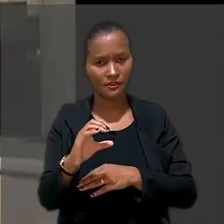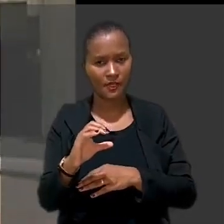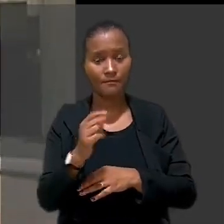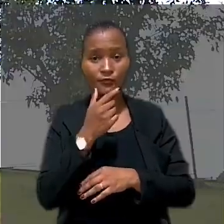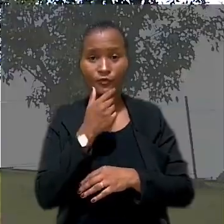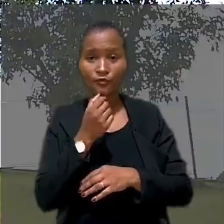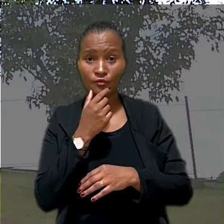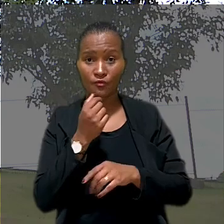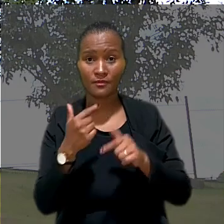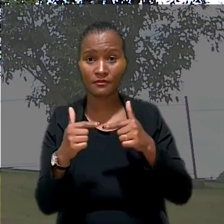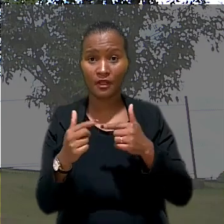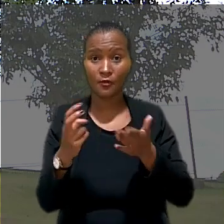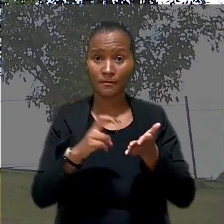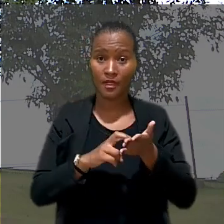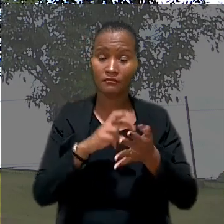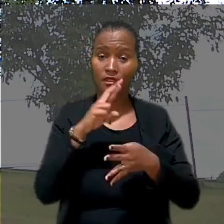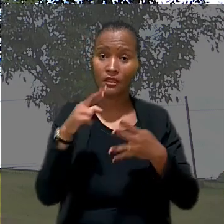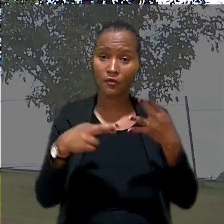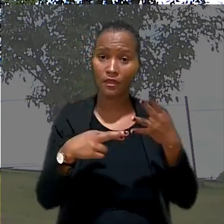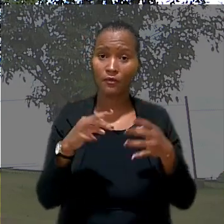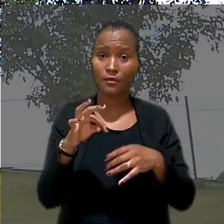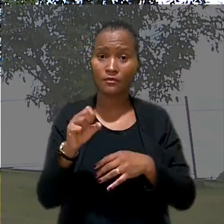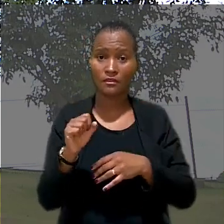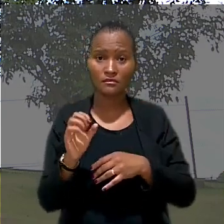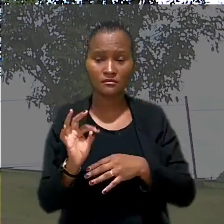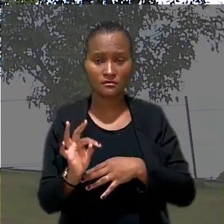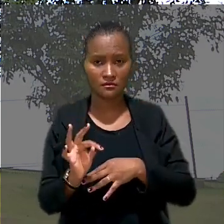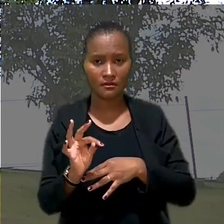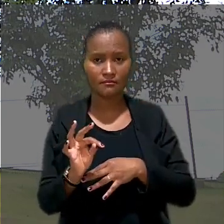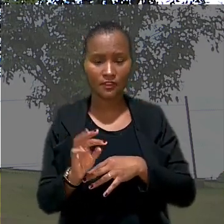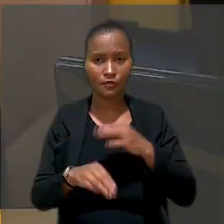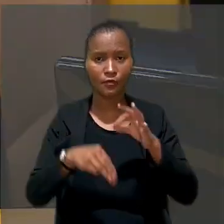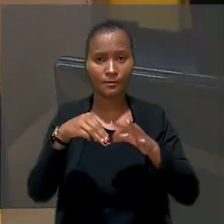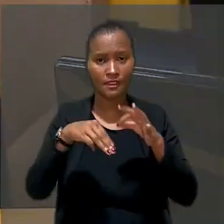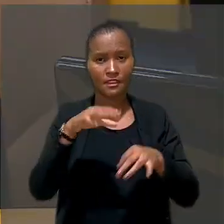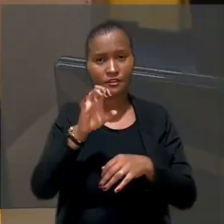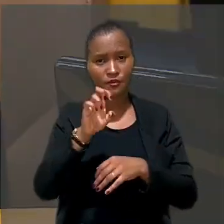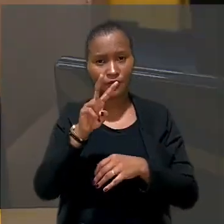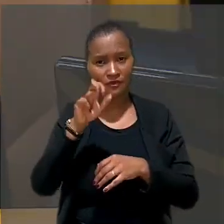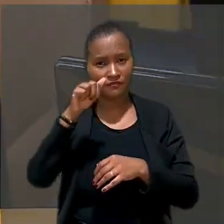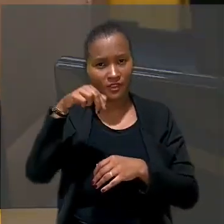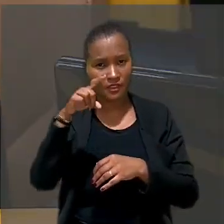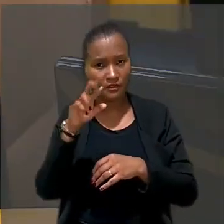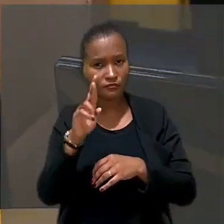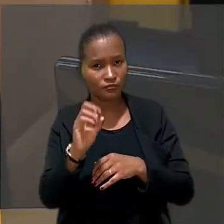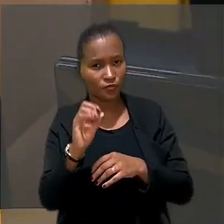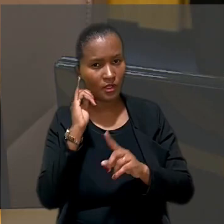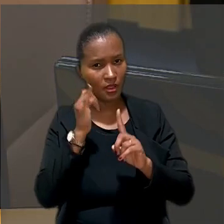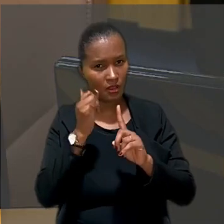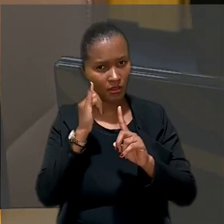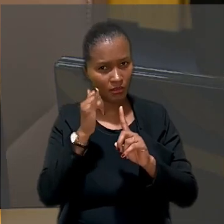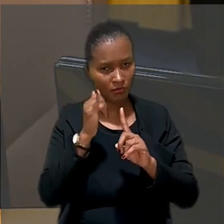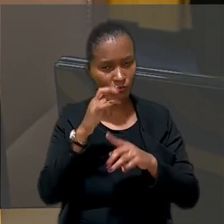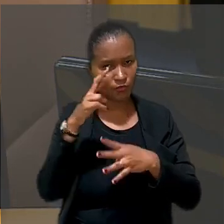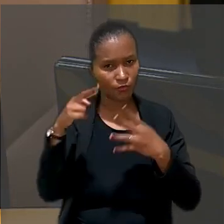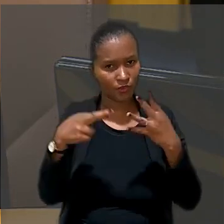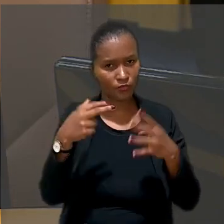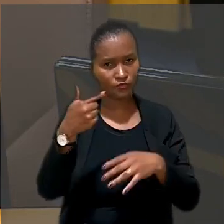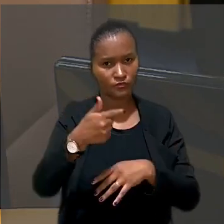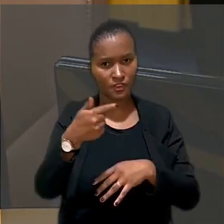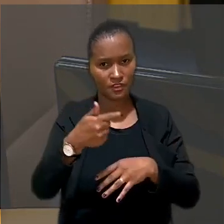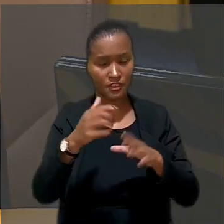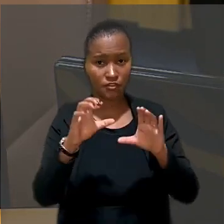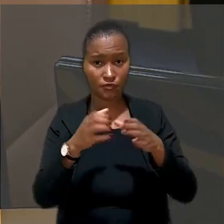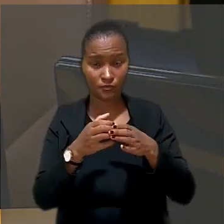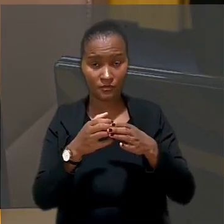Catarina. O bancário, então, recorreu ao Tribunal Superior do Trabalho. O ministro Evandro Valadão, relator do recurso na